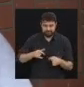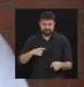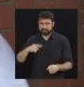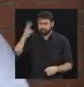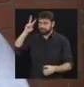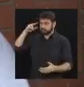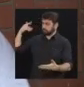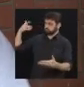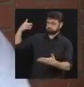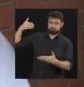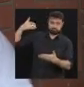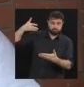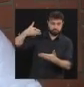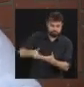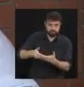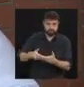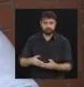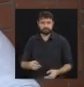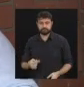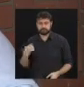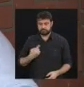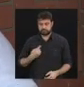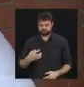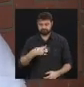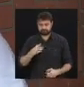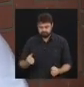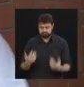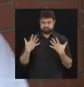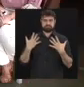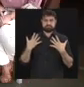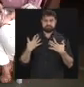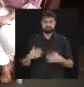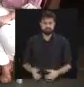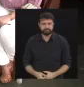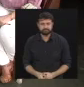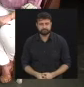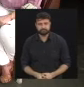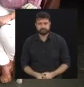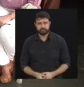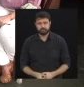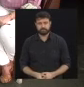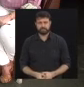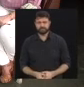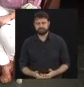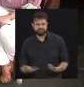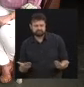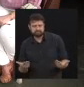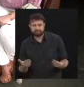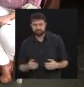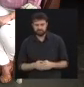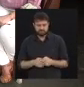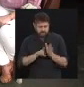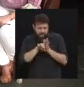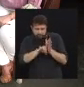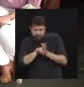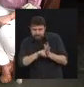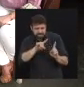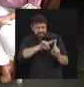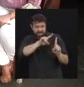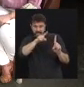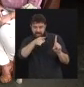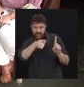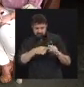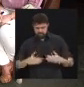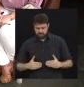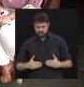história que vem pela frente, mas o impacto, assim, o primeiro momento foi esse. Mas nem nos exames de pré-natal